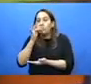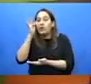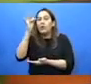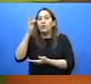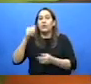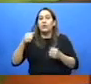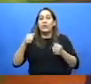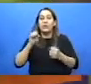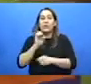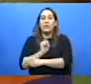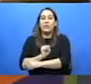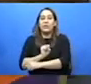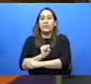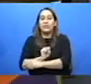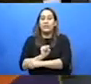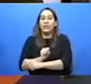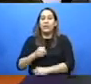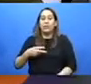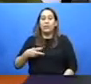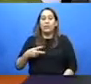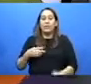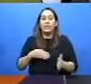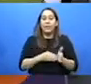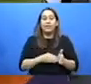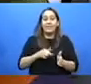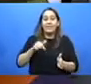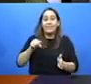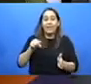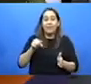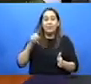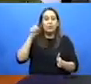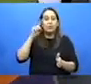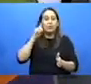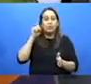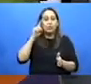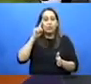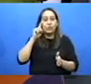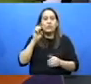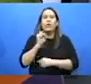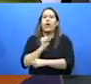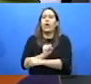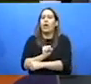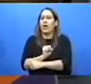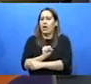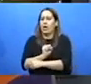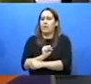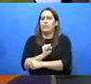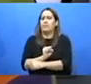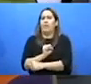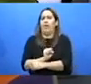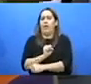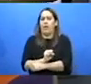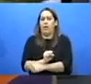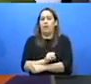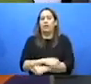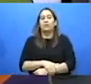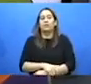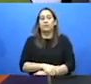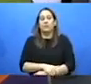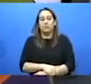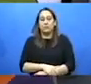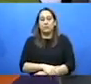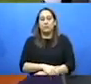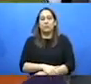aguarde de 2 a 7 dias. Então, não é uma experiência que vocês vão colocar a flor e já vai ver o resultado. Não, leva um tempo. Então,